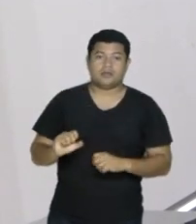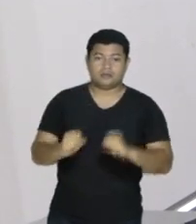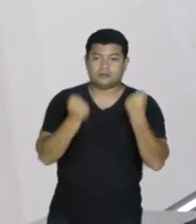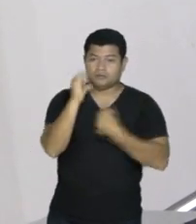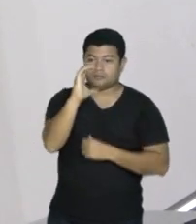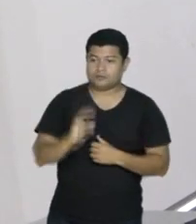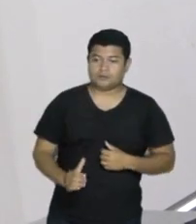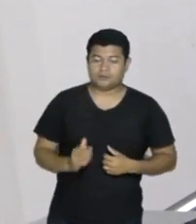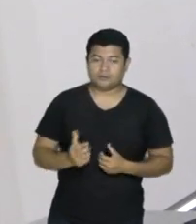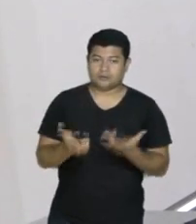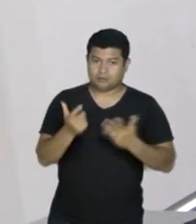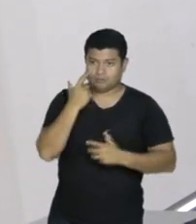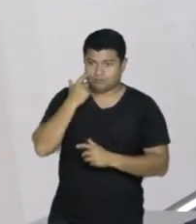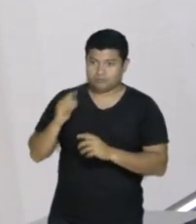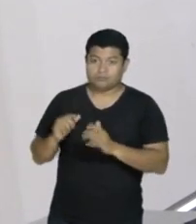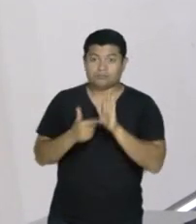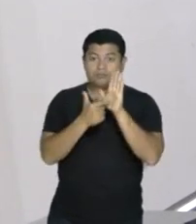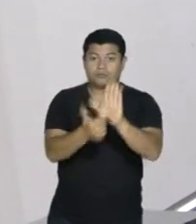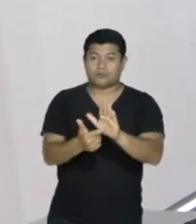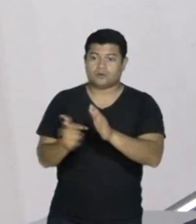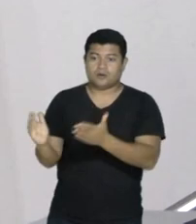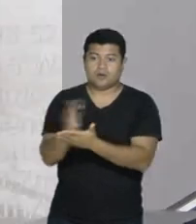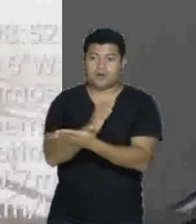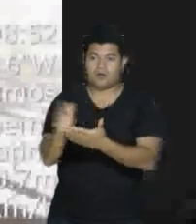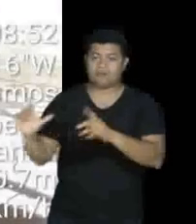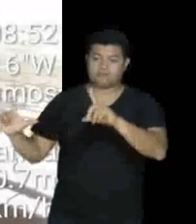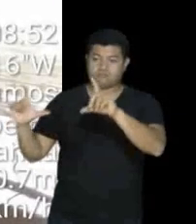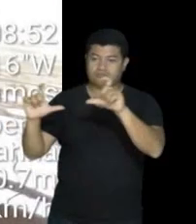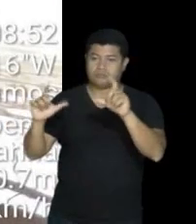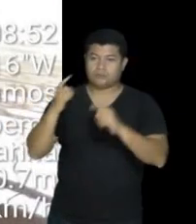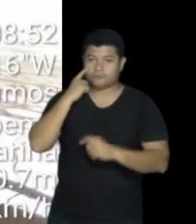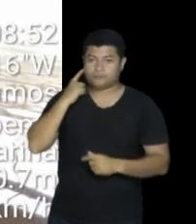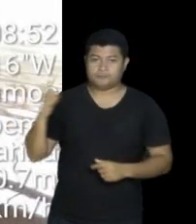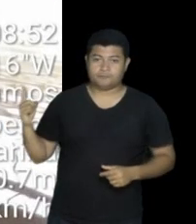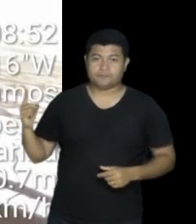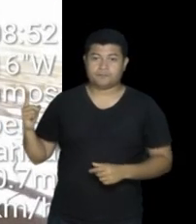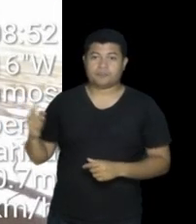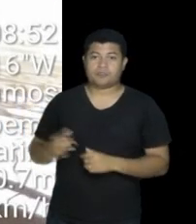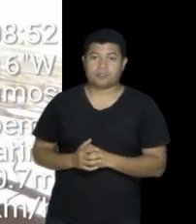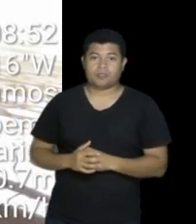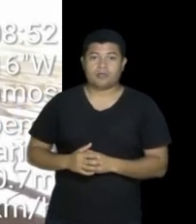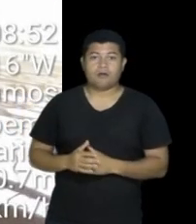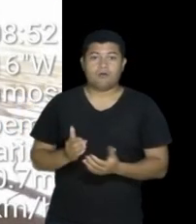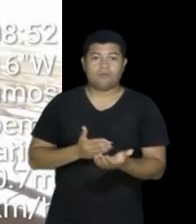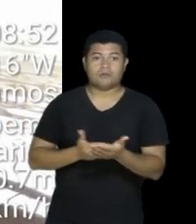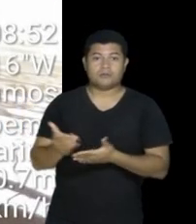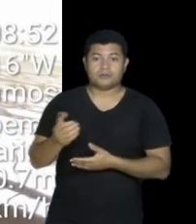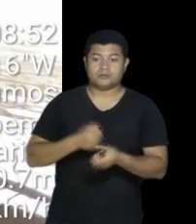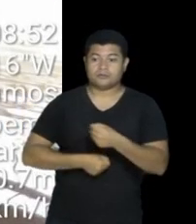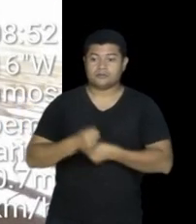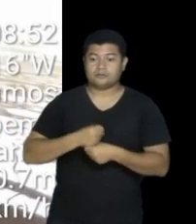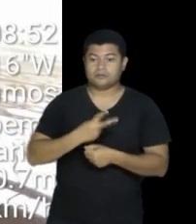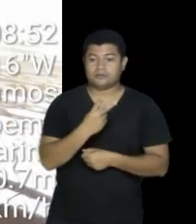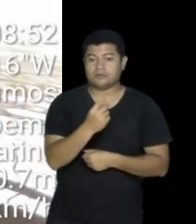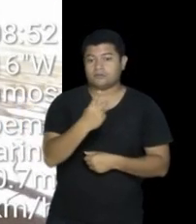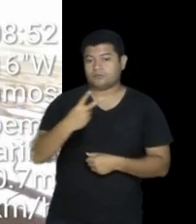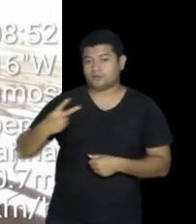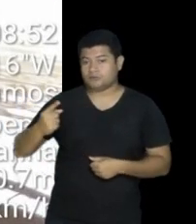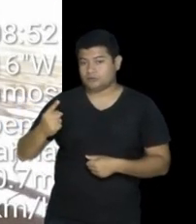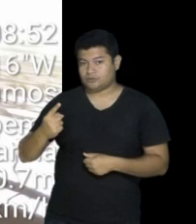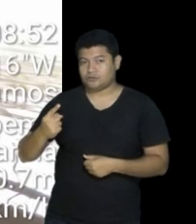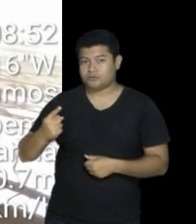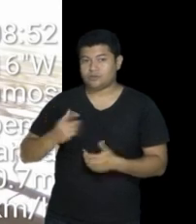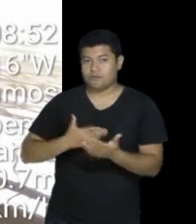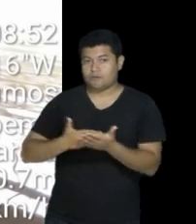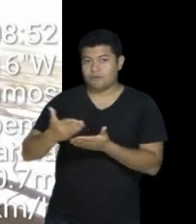de como se encontra a ponte do dia de hoje que já desde 2021 já vinha apresentando mais